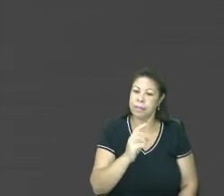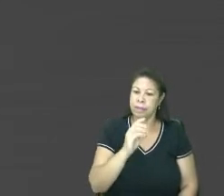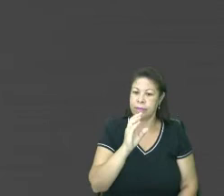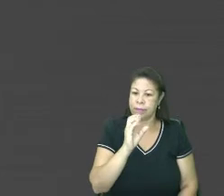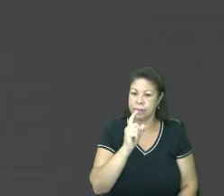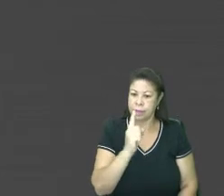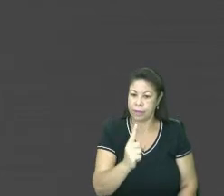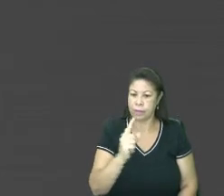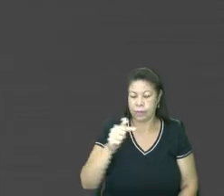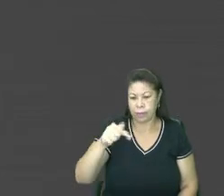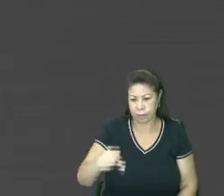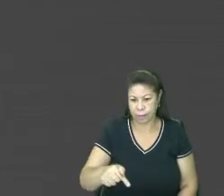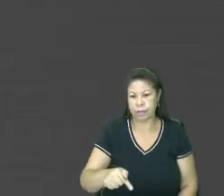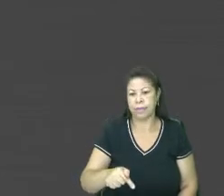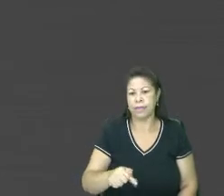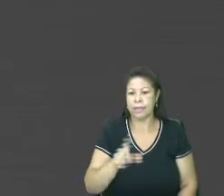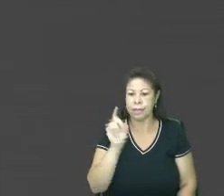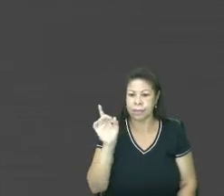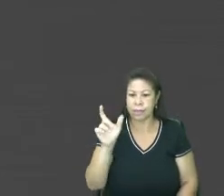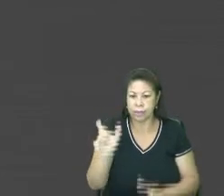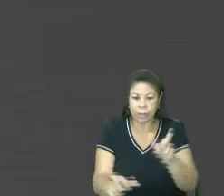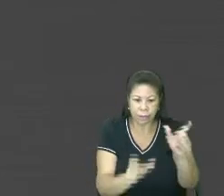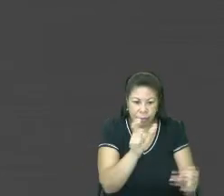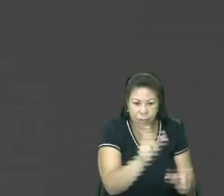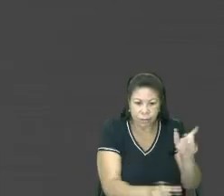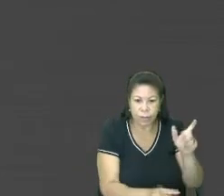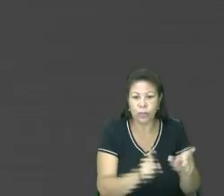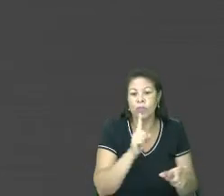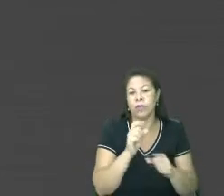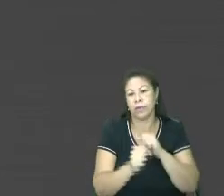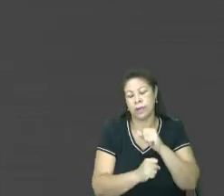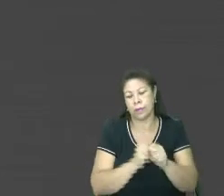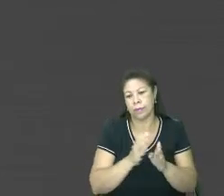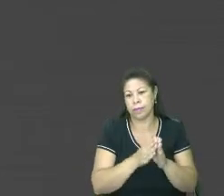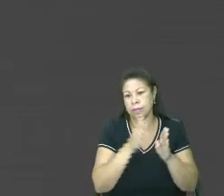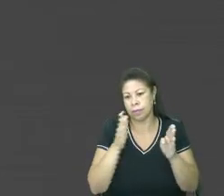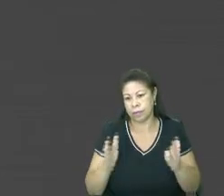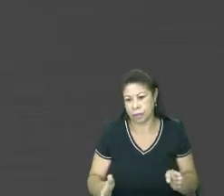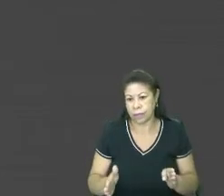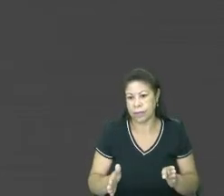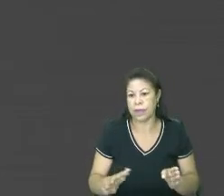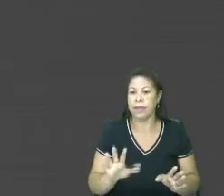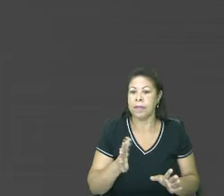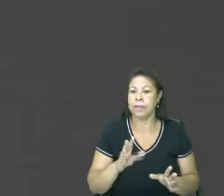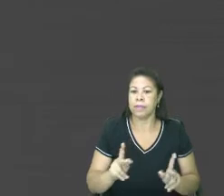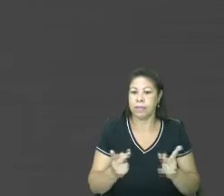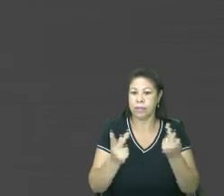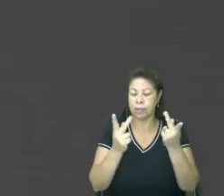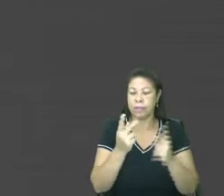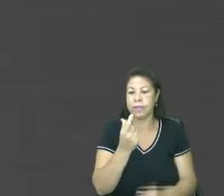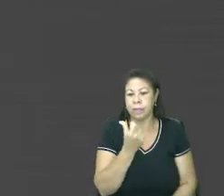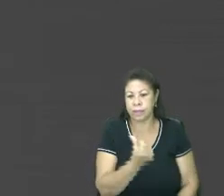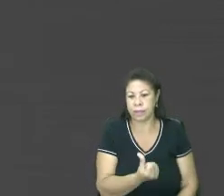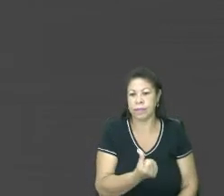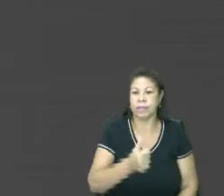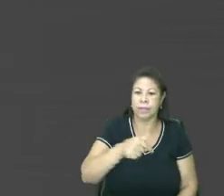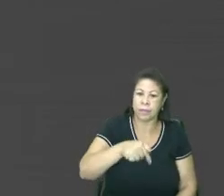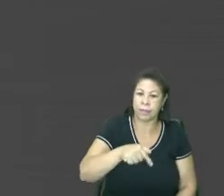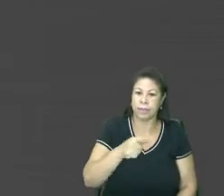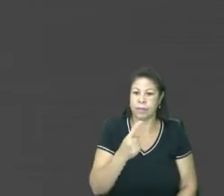1.107,02 habitante ano, e só com recurso próprio, um pouco mais de R$ 761 habitante ano.